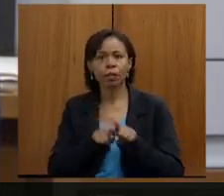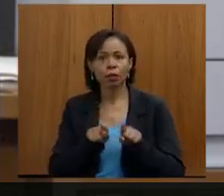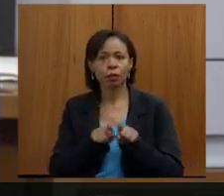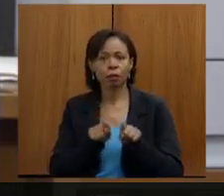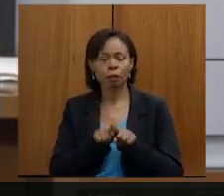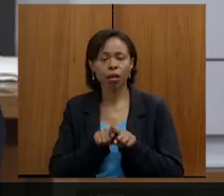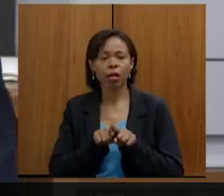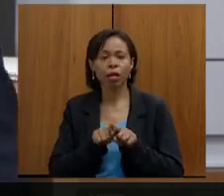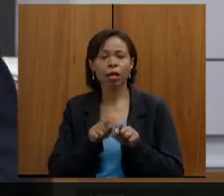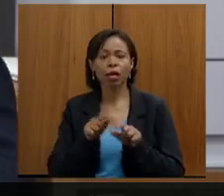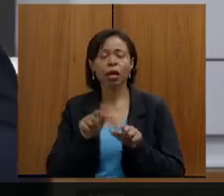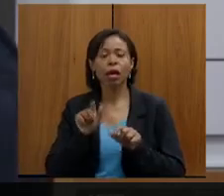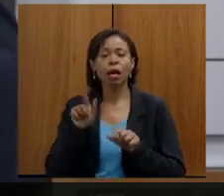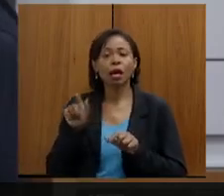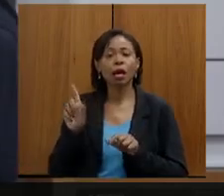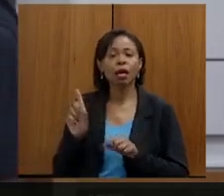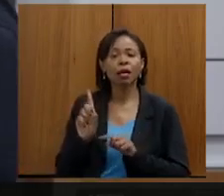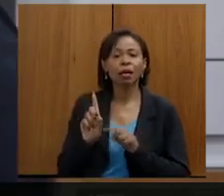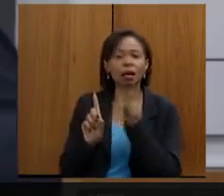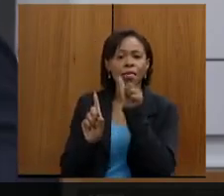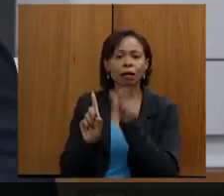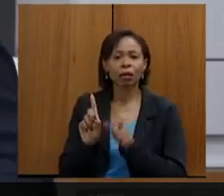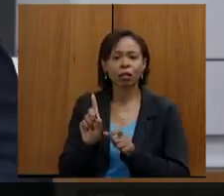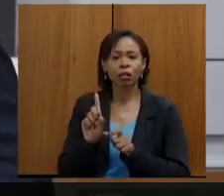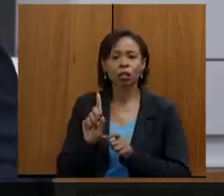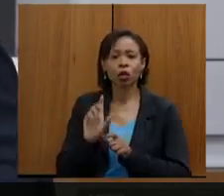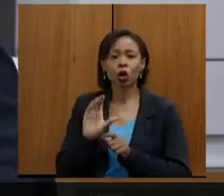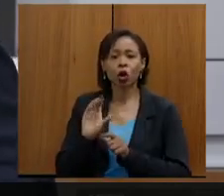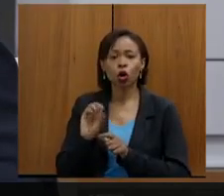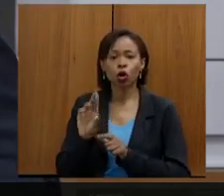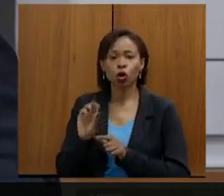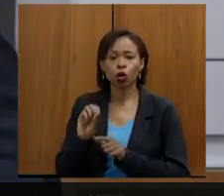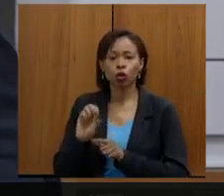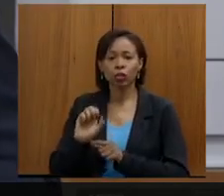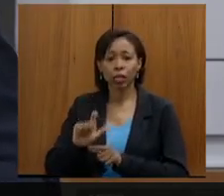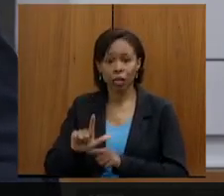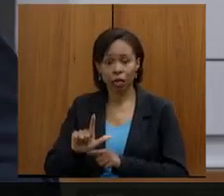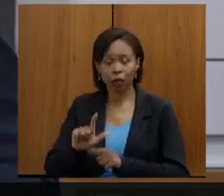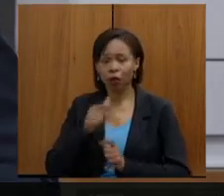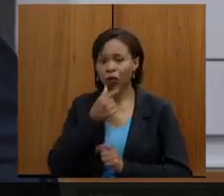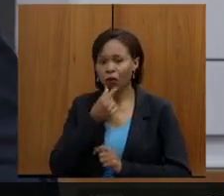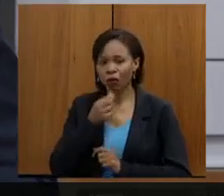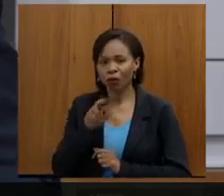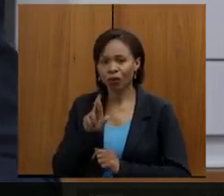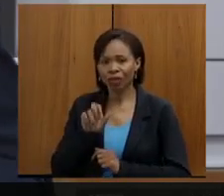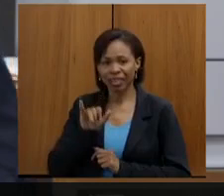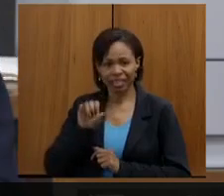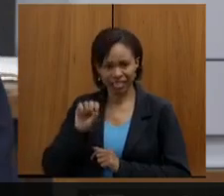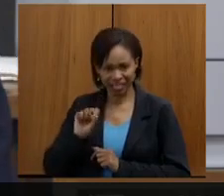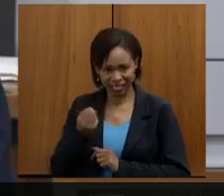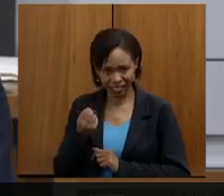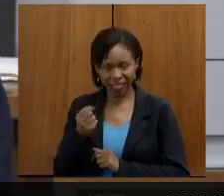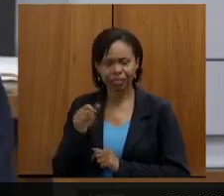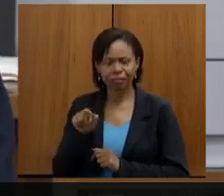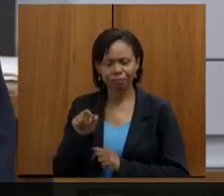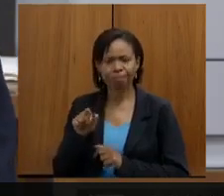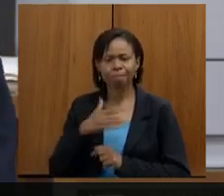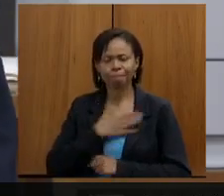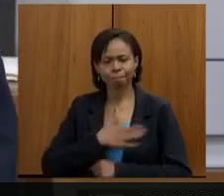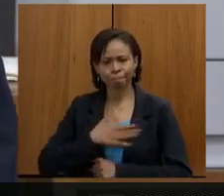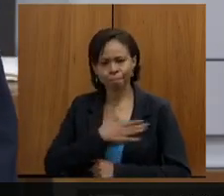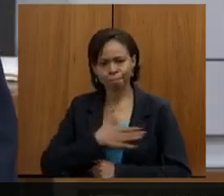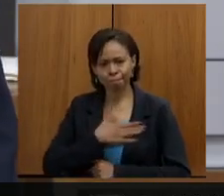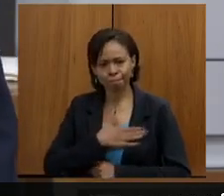registrar com muita alegria a presença do coronel Reis Coronel Rei sempre tão tão querido né recebendo